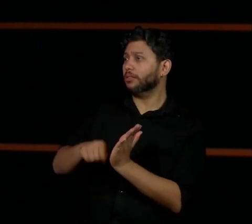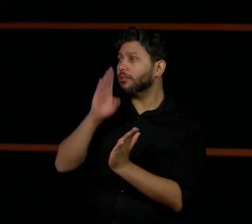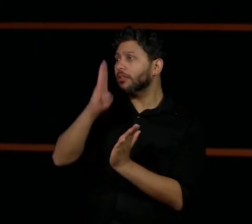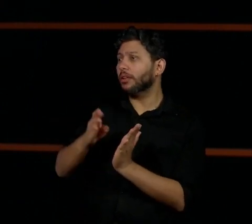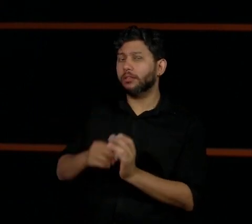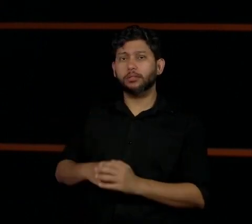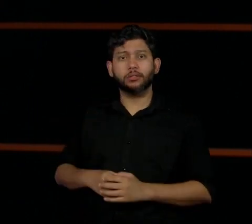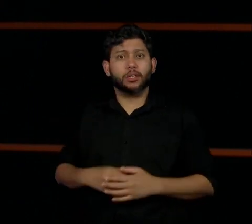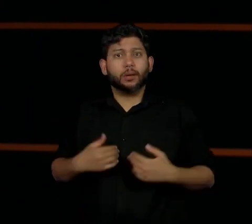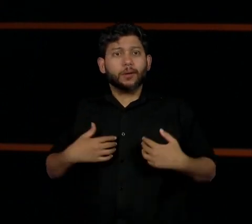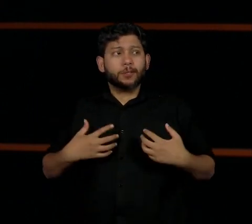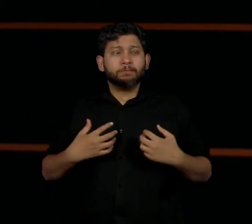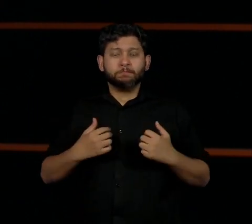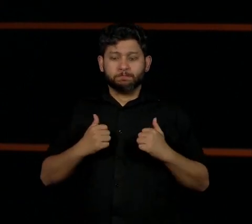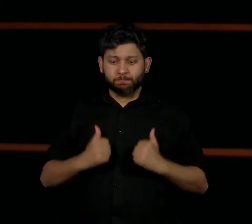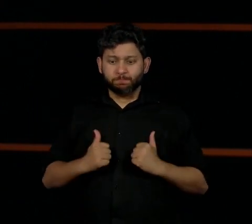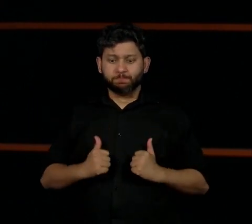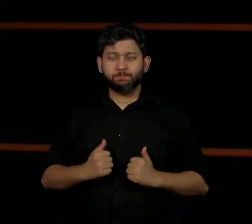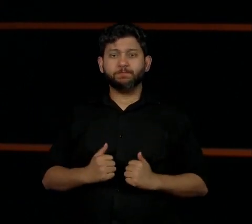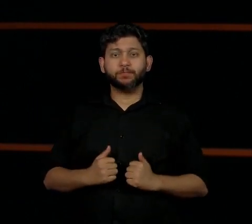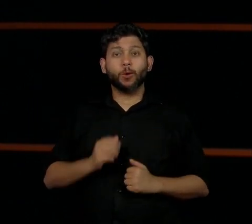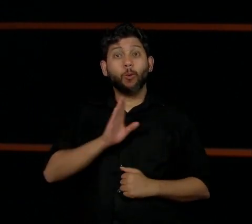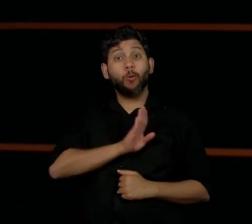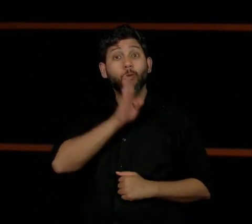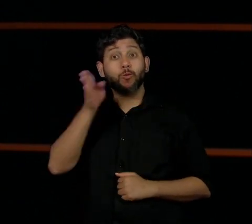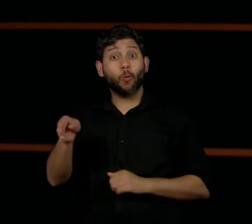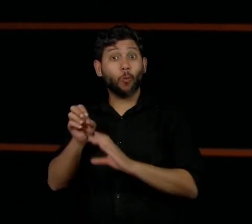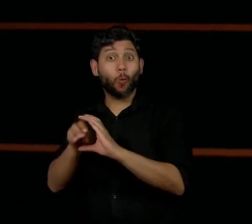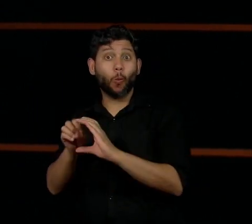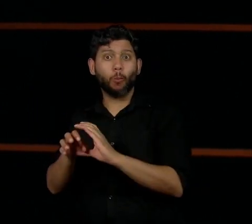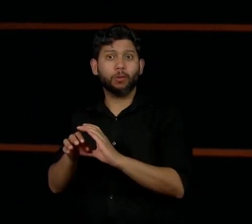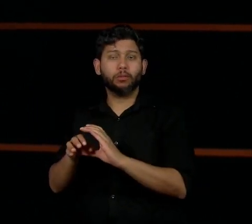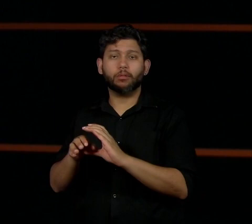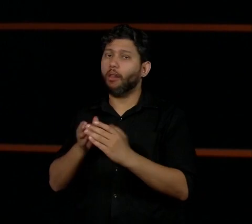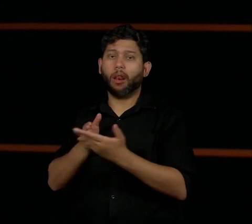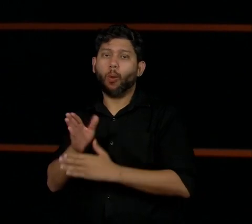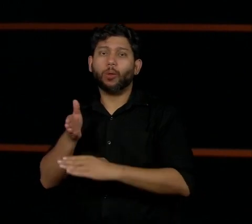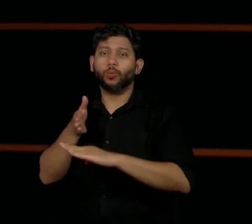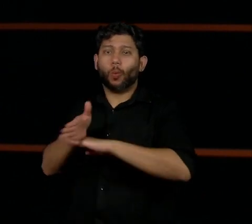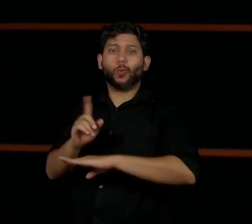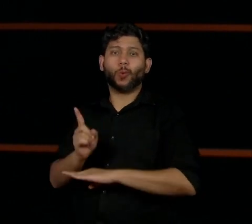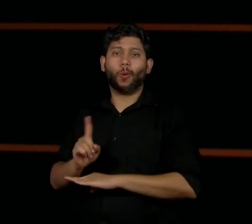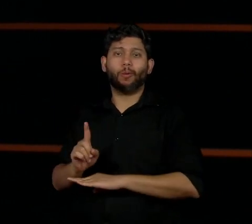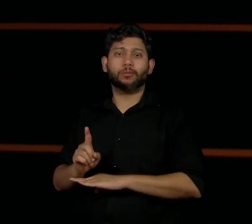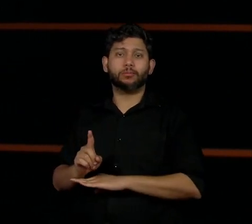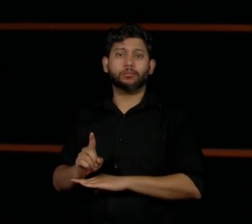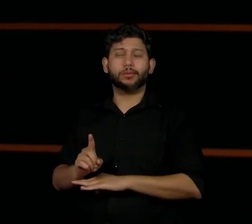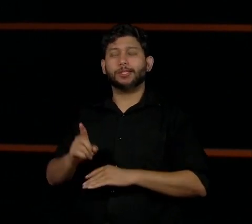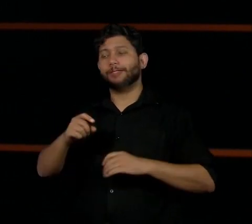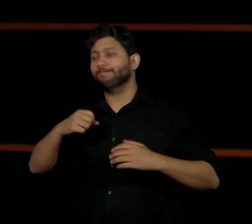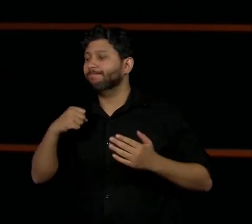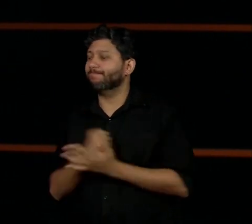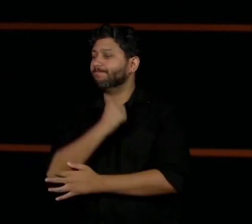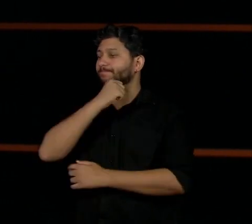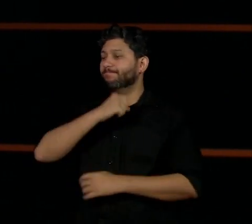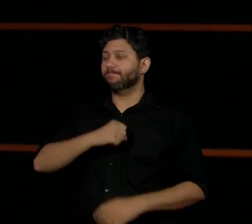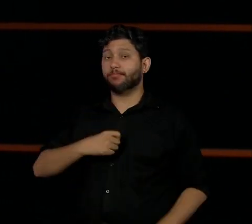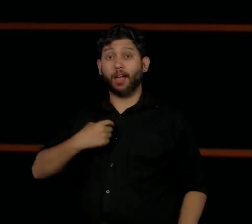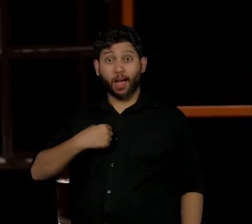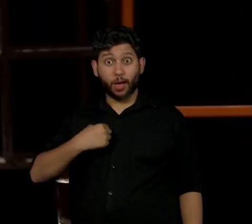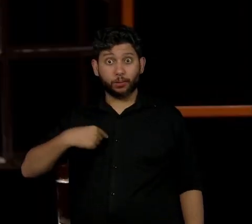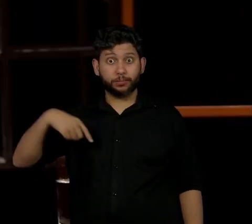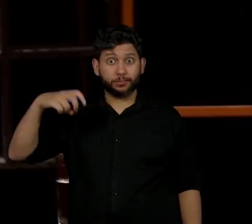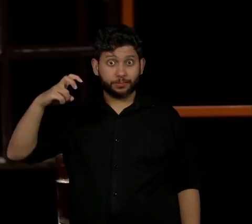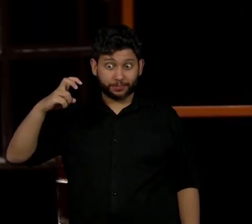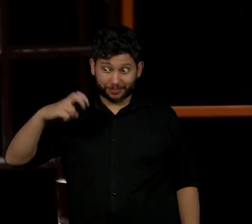Globo, fico naquela mesa, não consigo entrar na Rede Globo, não consigo entrar, e vou embora. Eu digo, pronto, desisto. Aí give